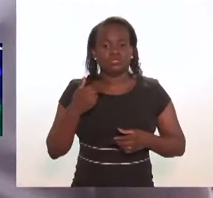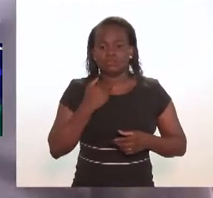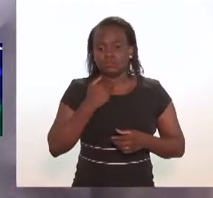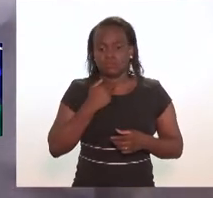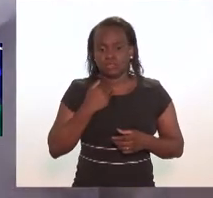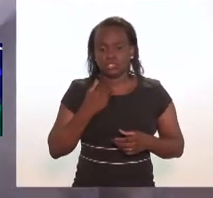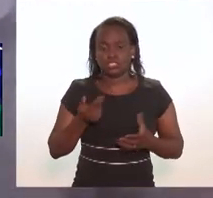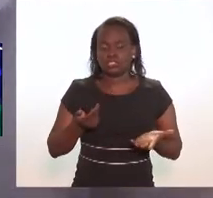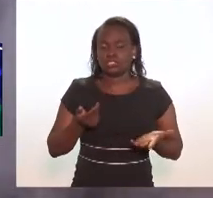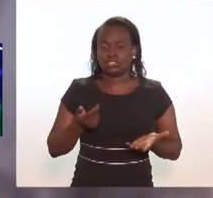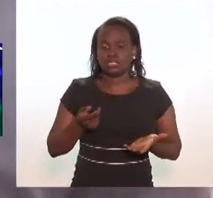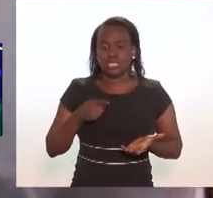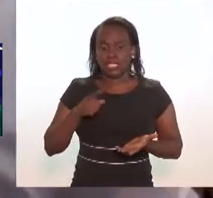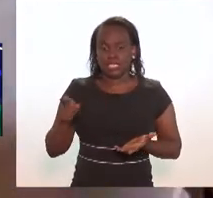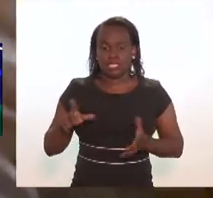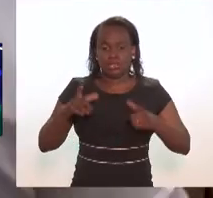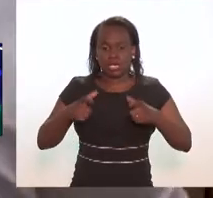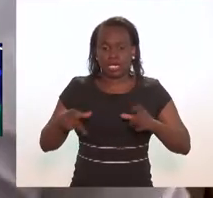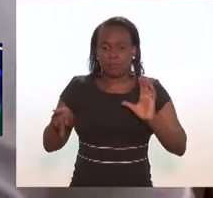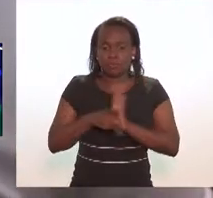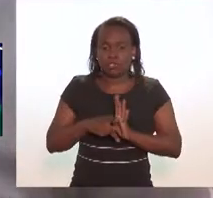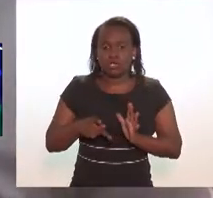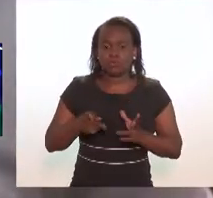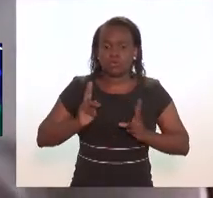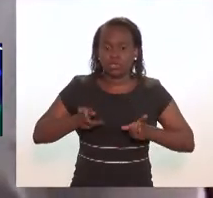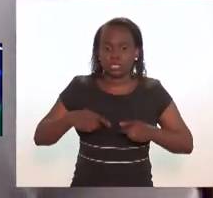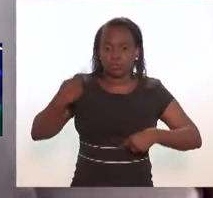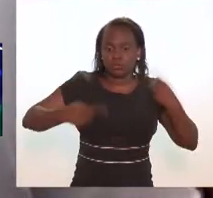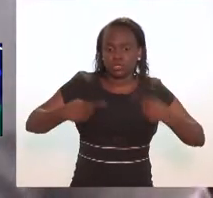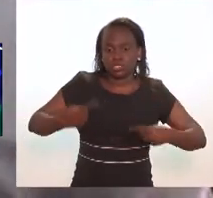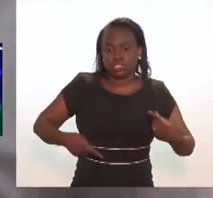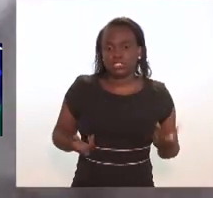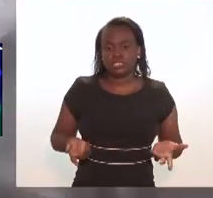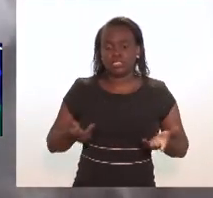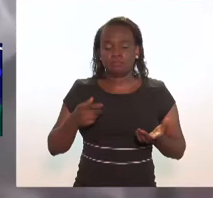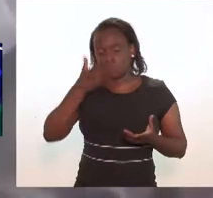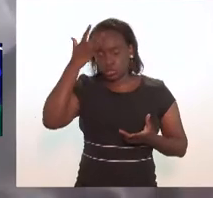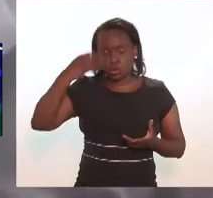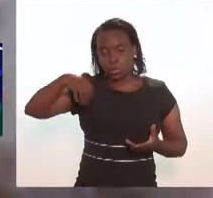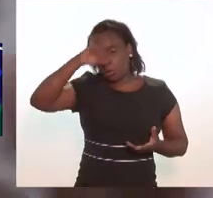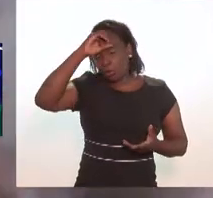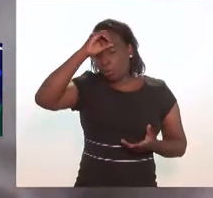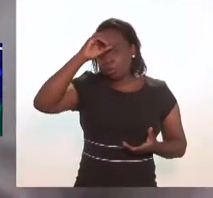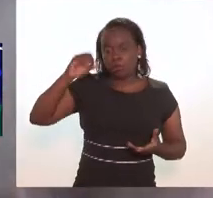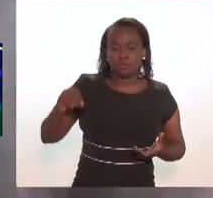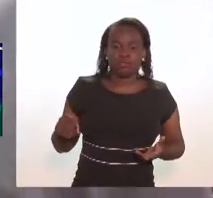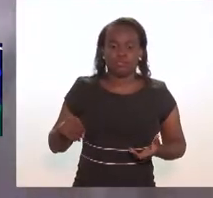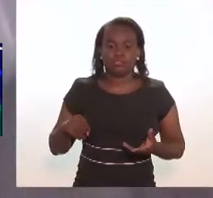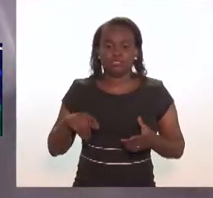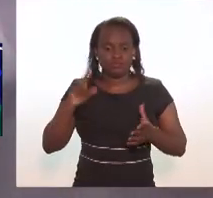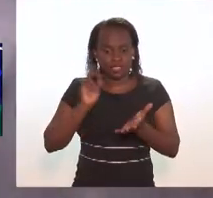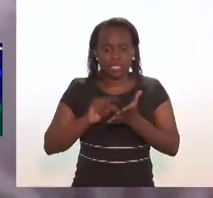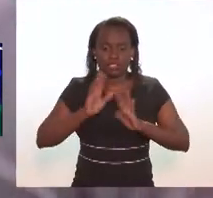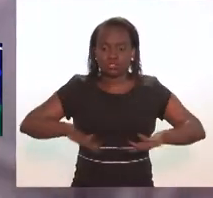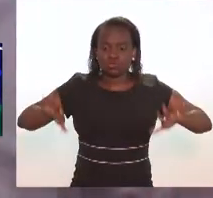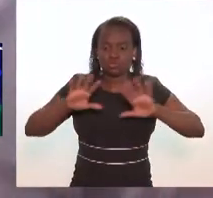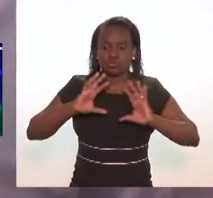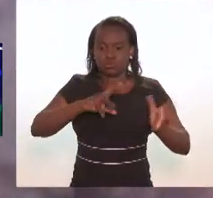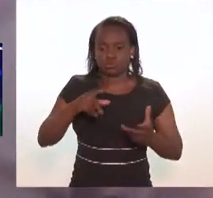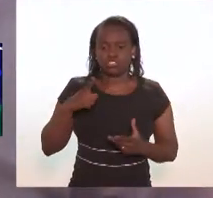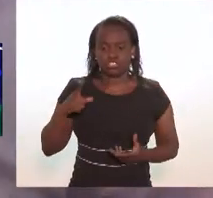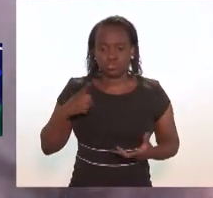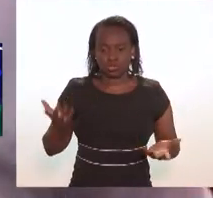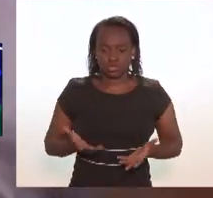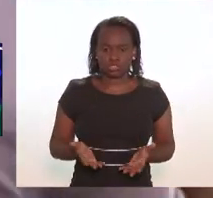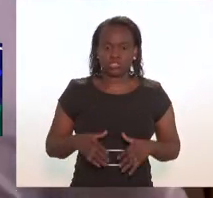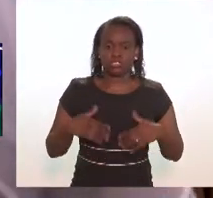não deveriam servir de locais para a militância política de uma bolha alienada da total realidade que o mundo vive.